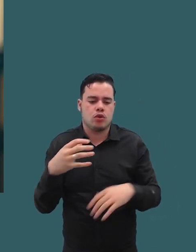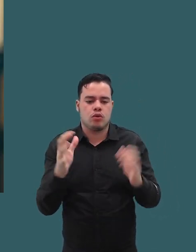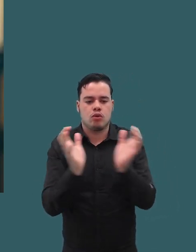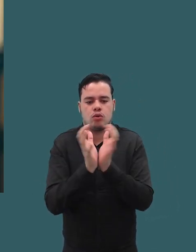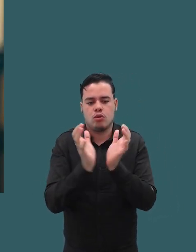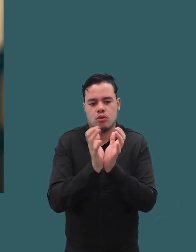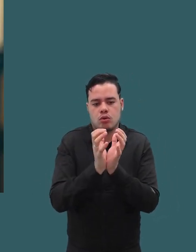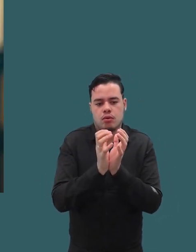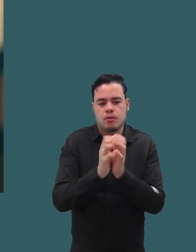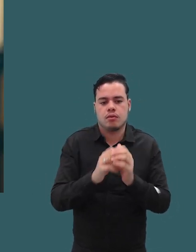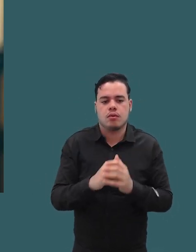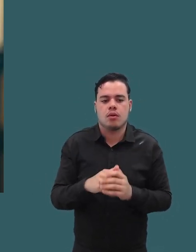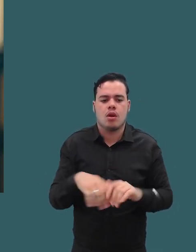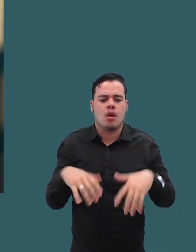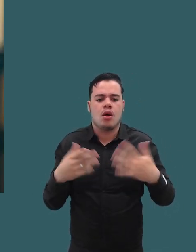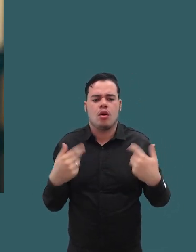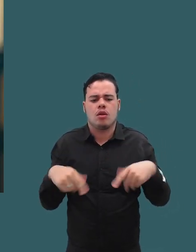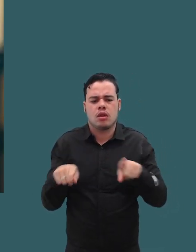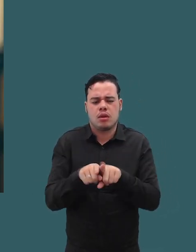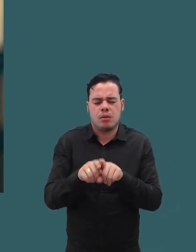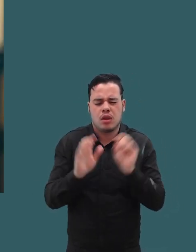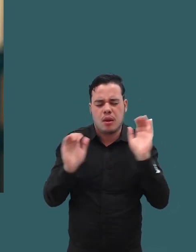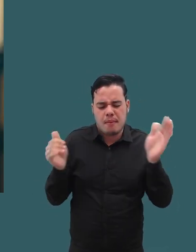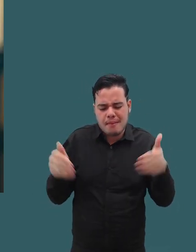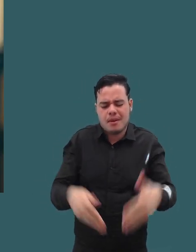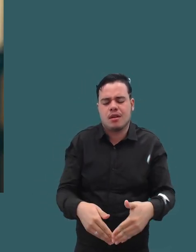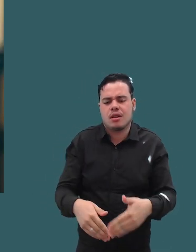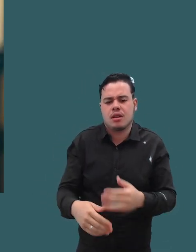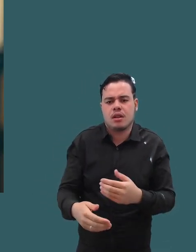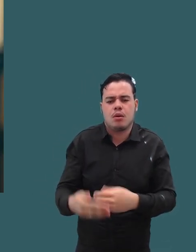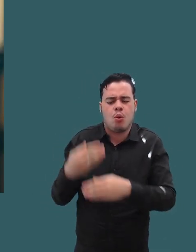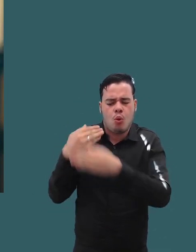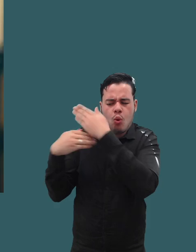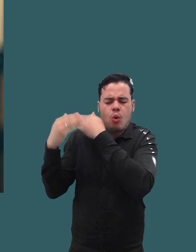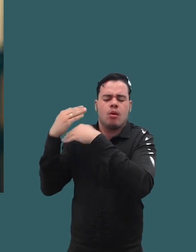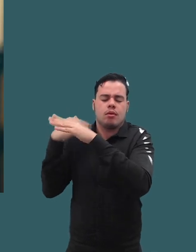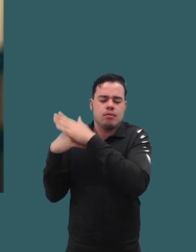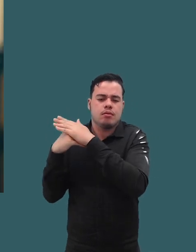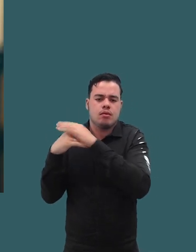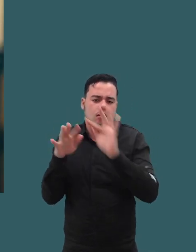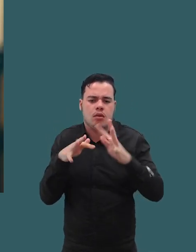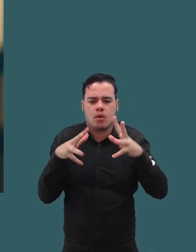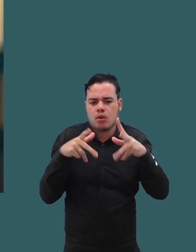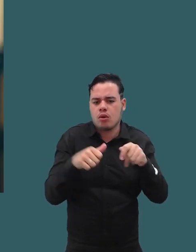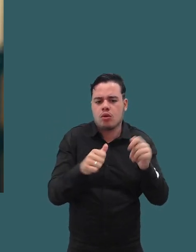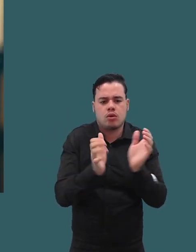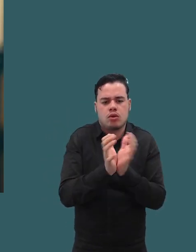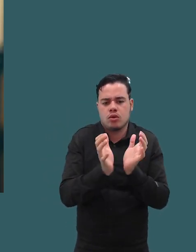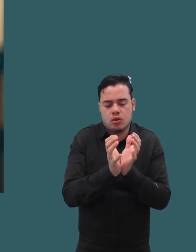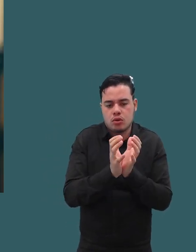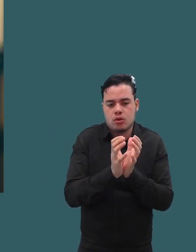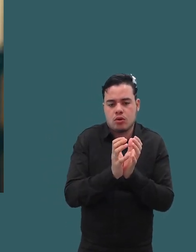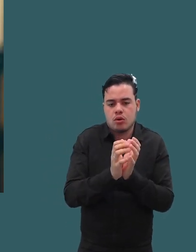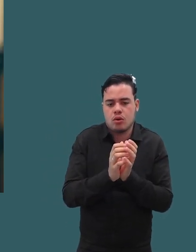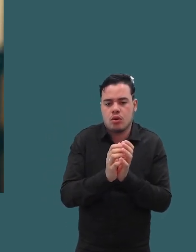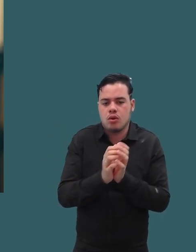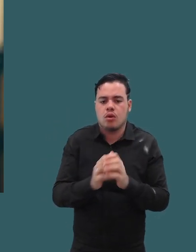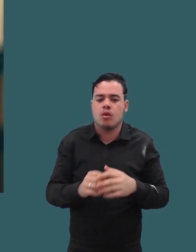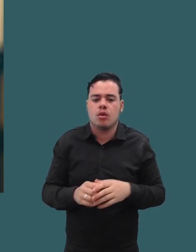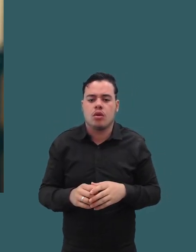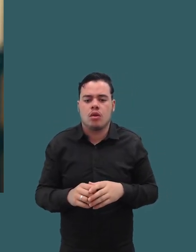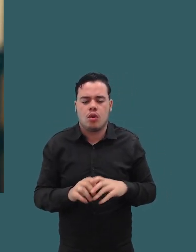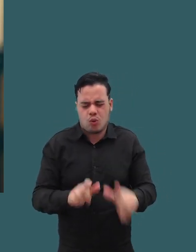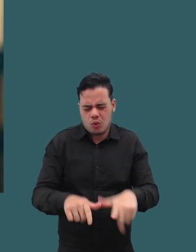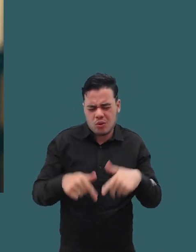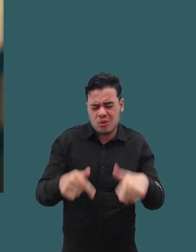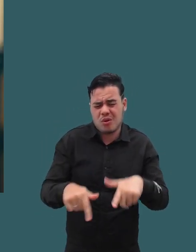e que alguns também integram os dois levantamentos anteriores. Todos esses grupos estão, no entanto, muitas